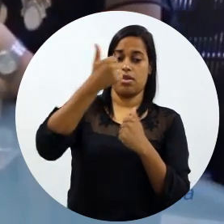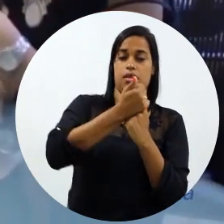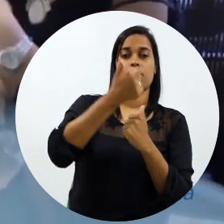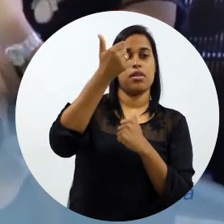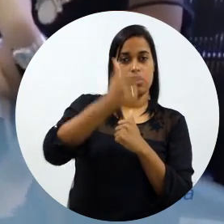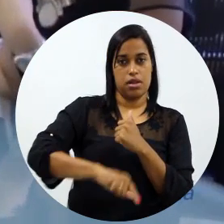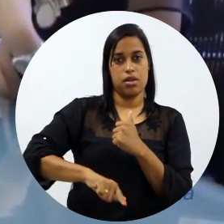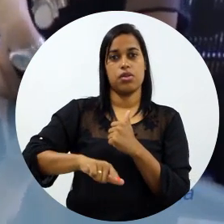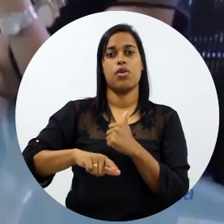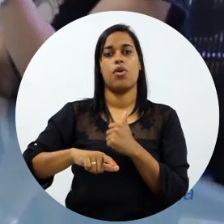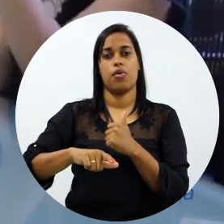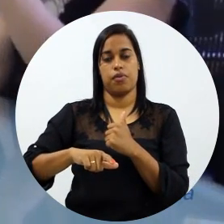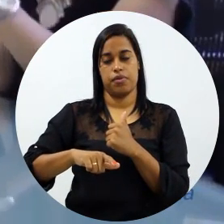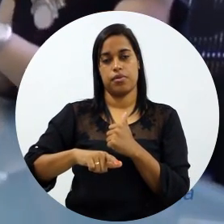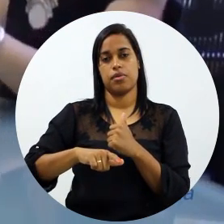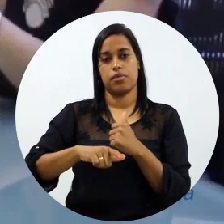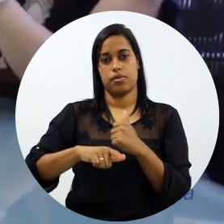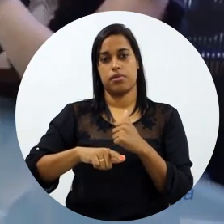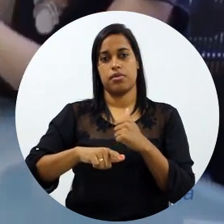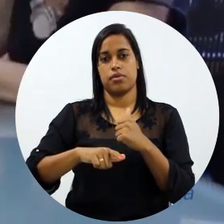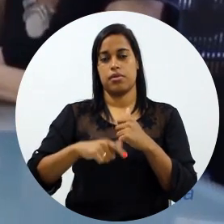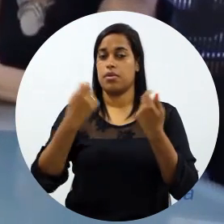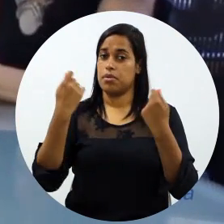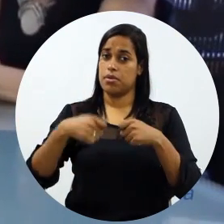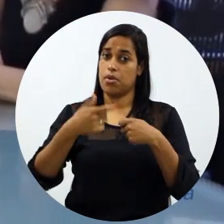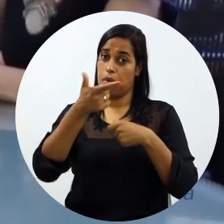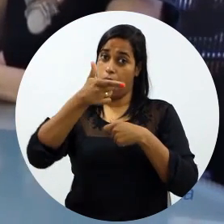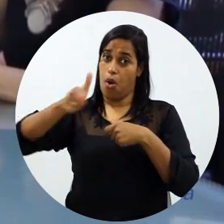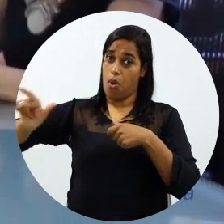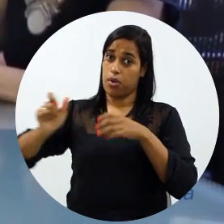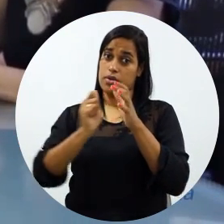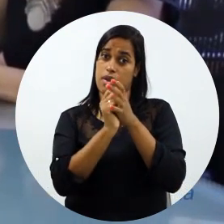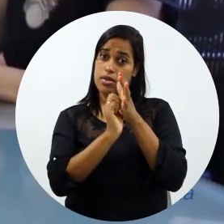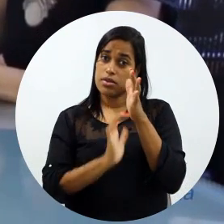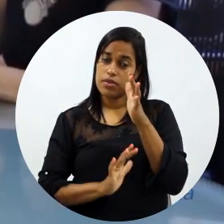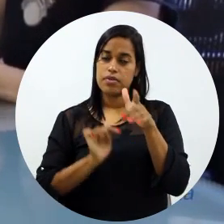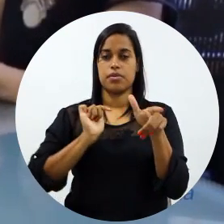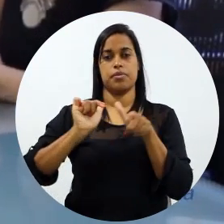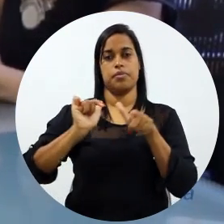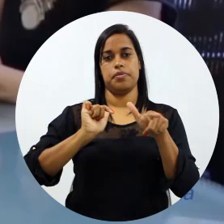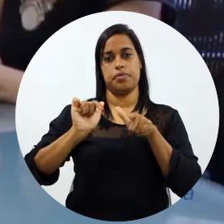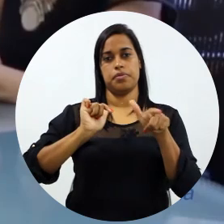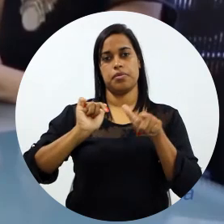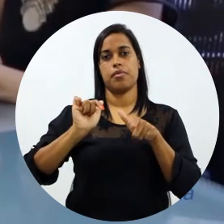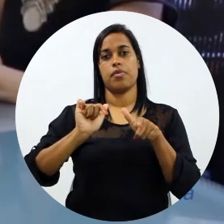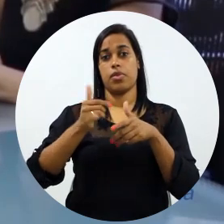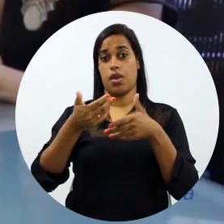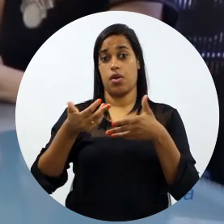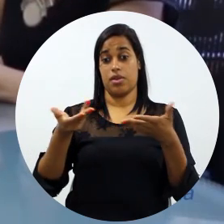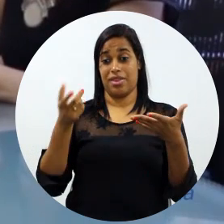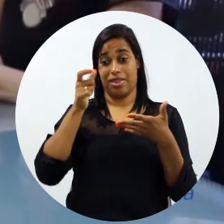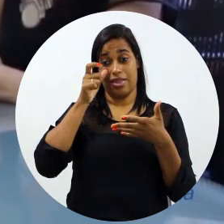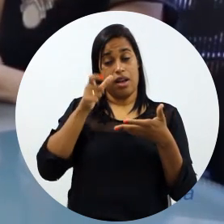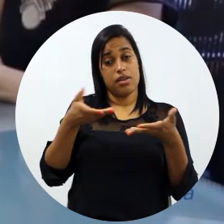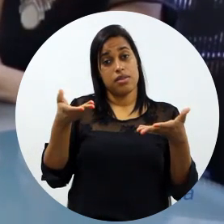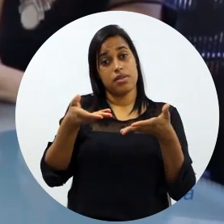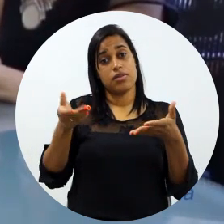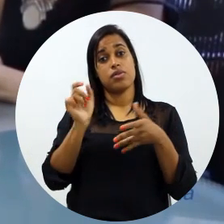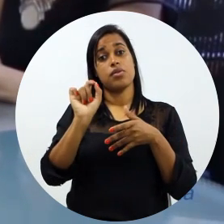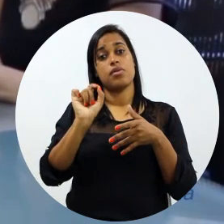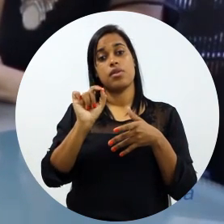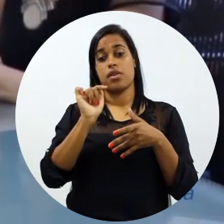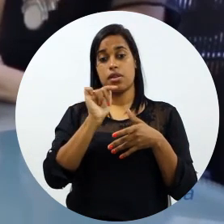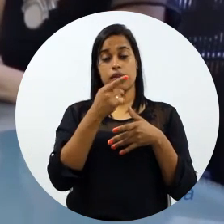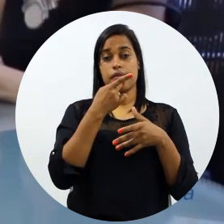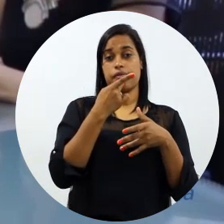readaptação funcional, ou seja, teve que ter uma outra atividade para ele trabalhar, E uma coisa interessante, Cíntia, é que ali